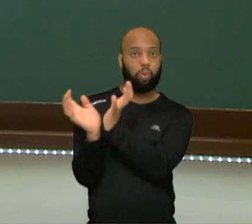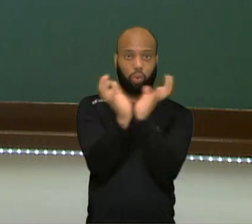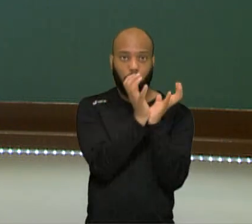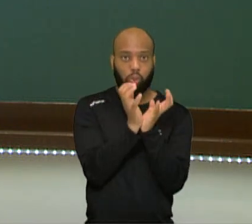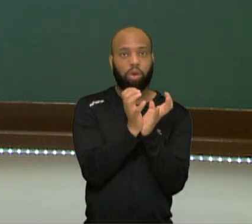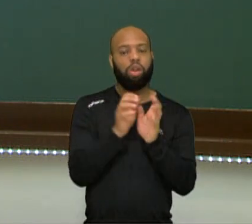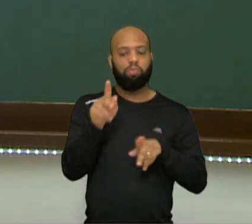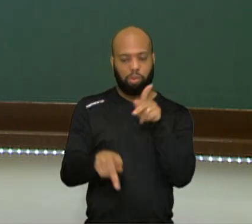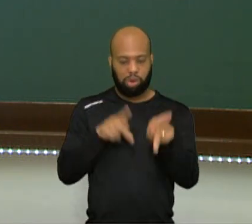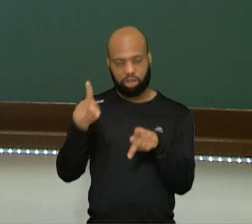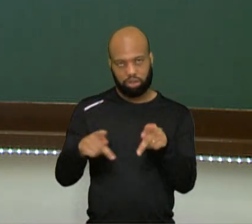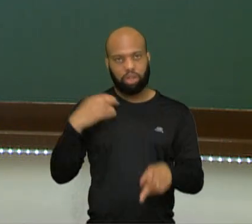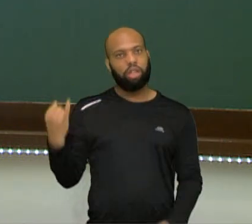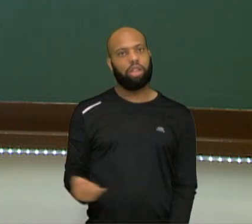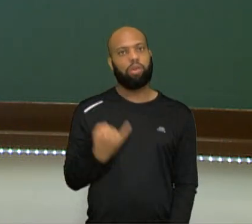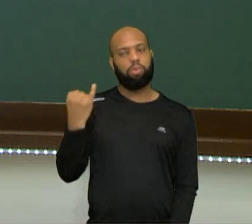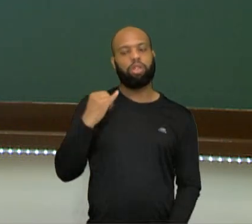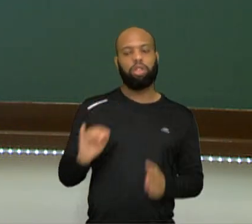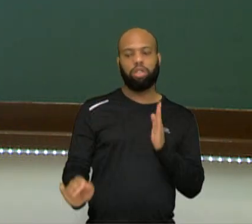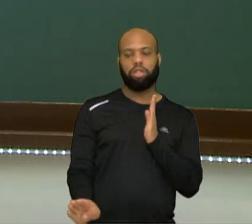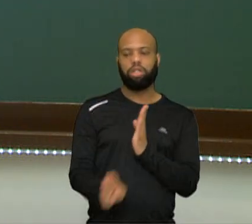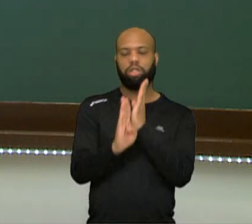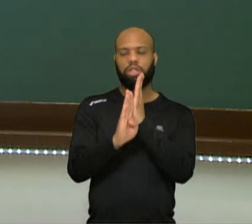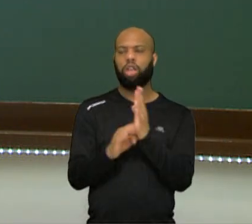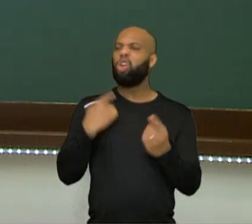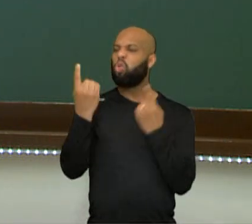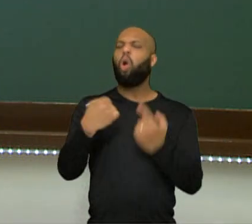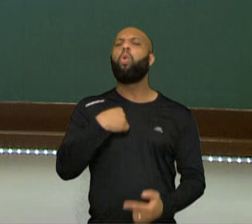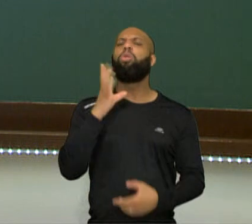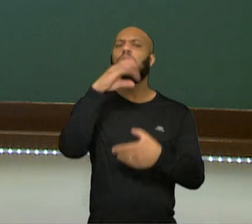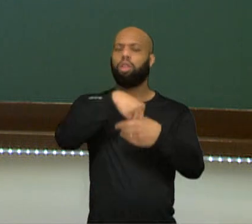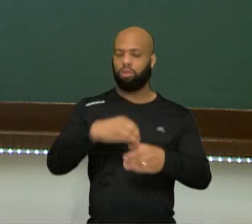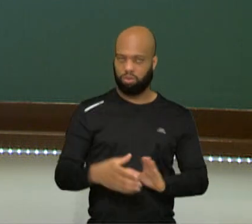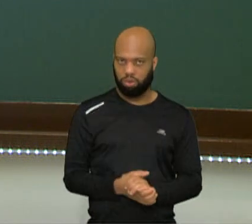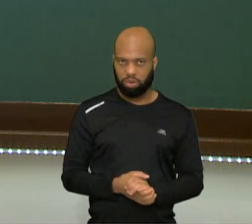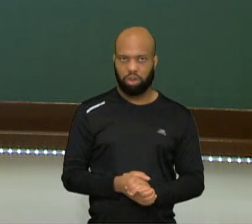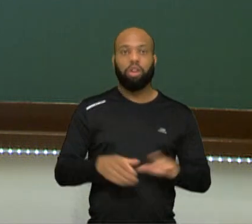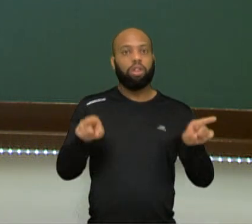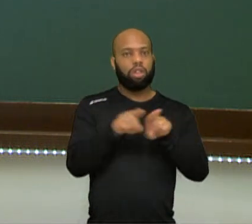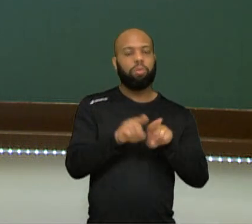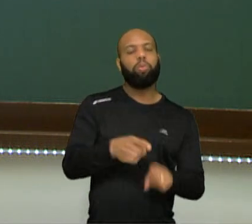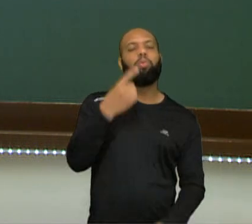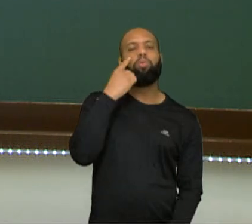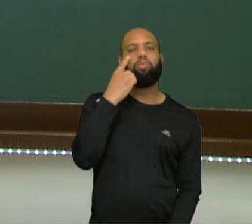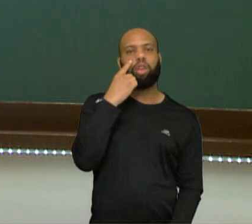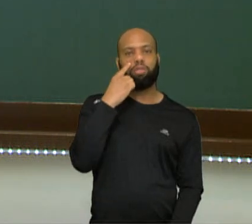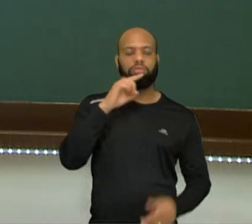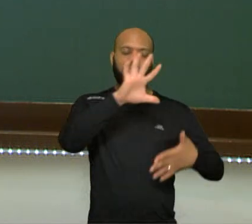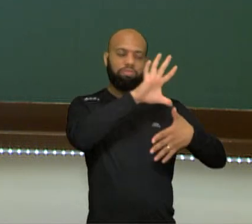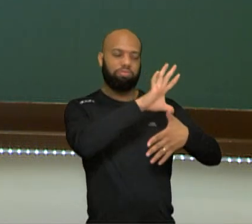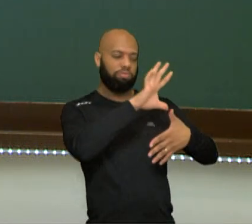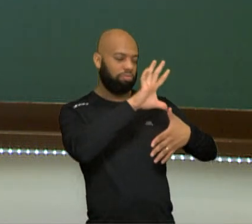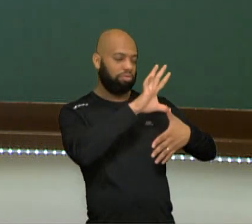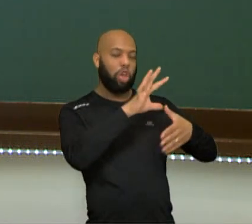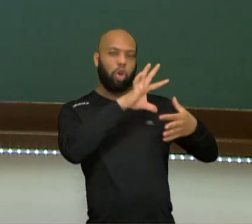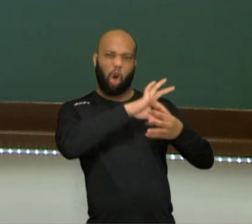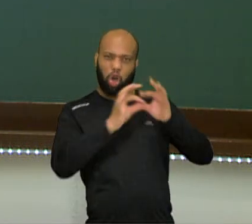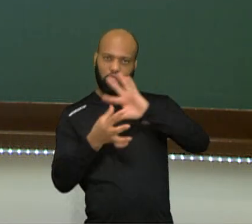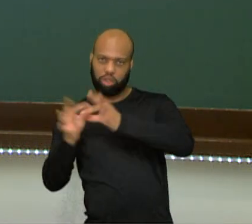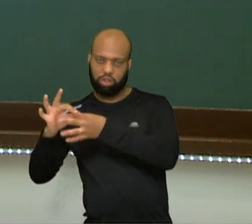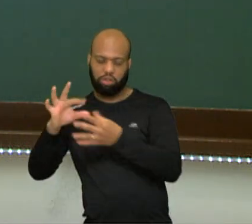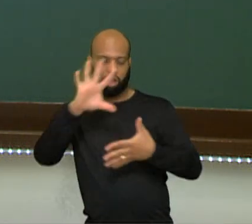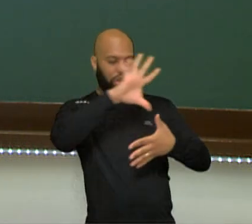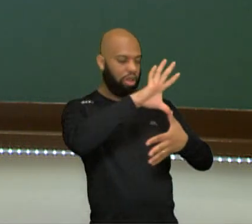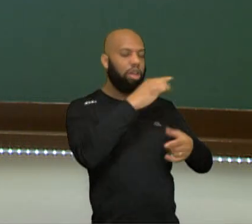população. Então, é importante a gente se identificar nessas características também. E o continente americano, por que é importante